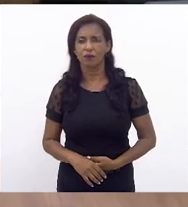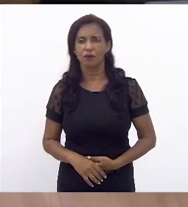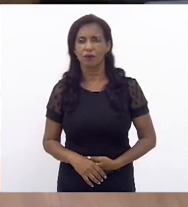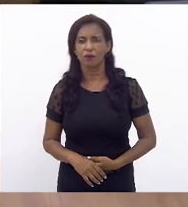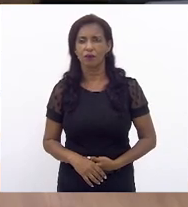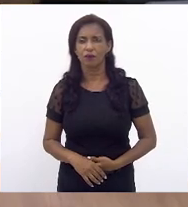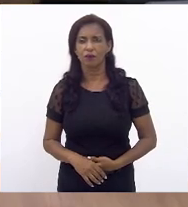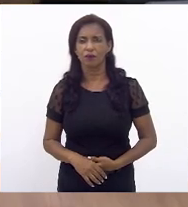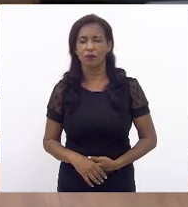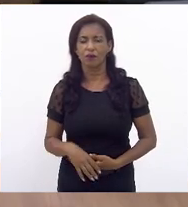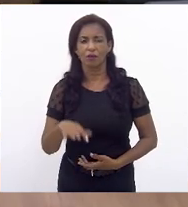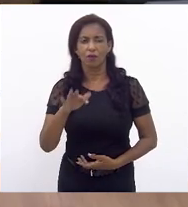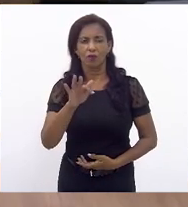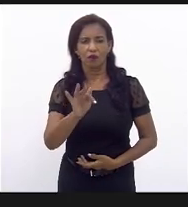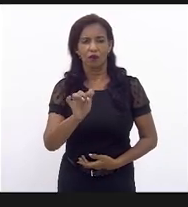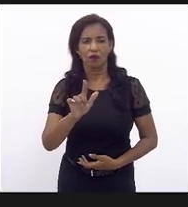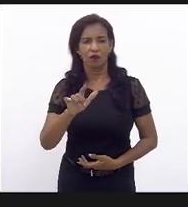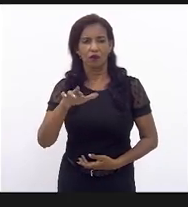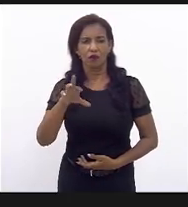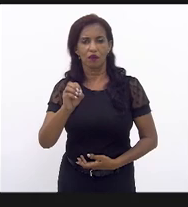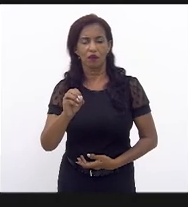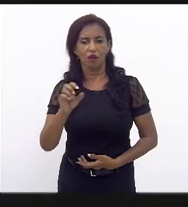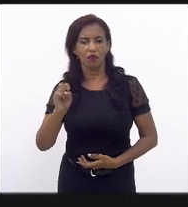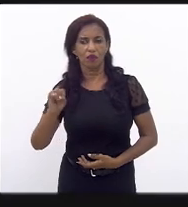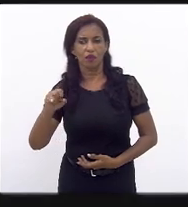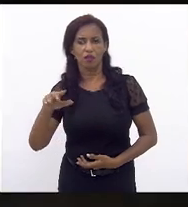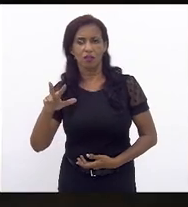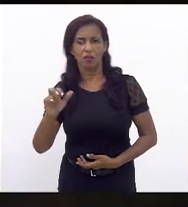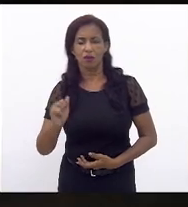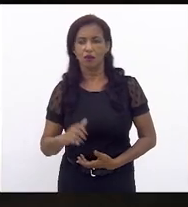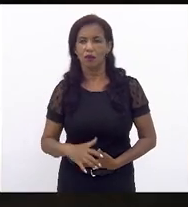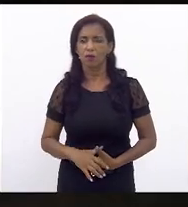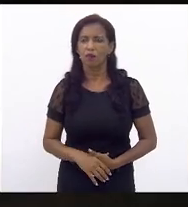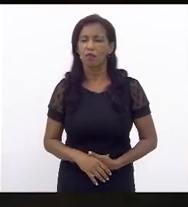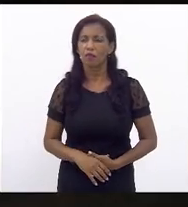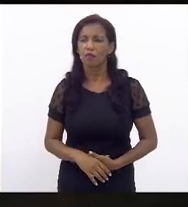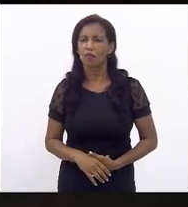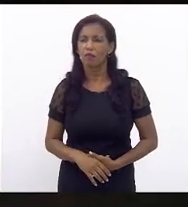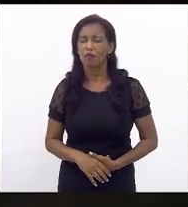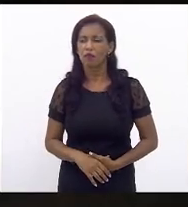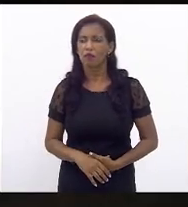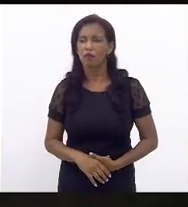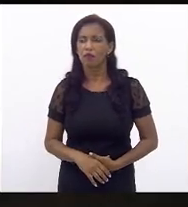Deputado Fábio Silva. Deputado Eurico Júnior.